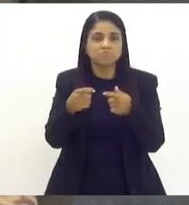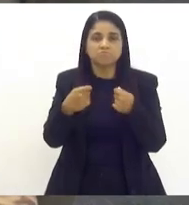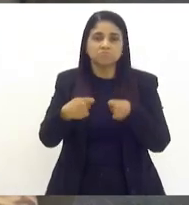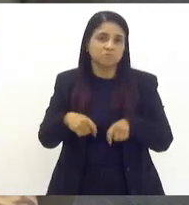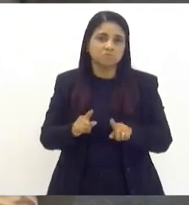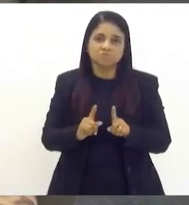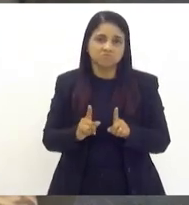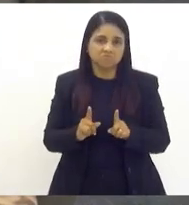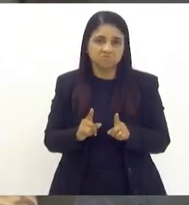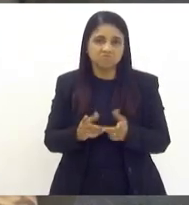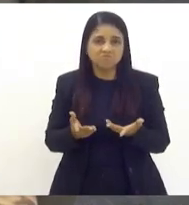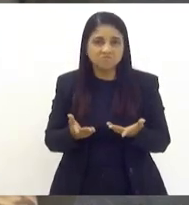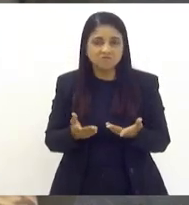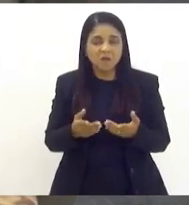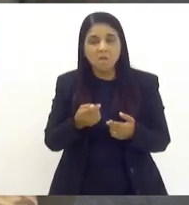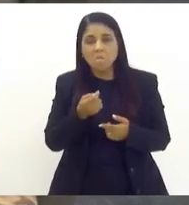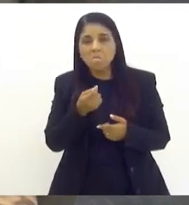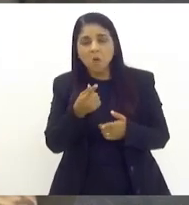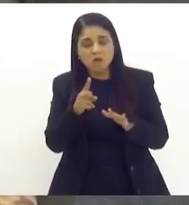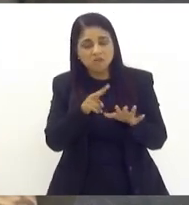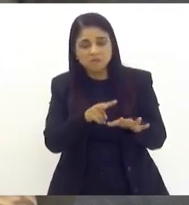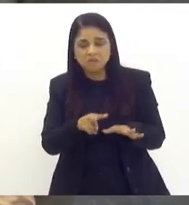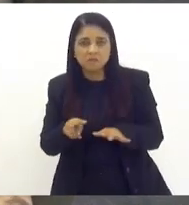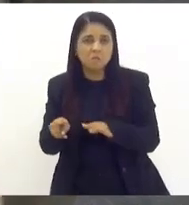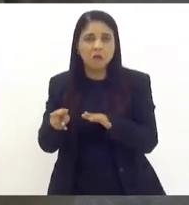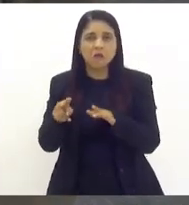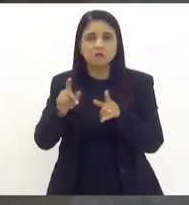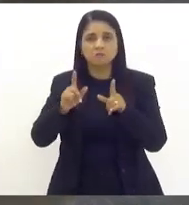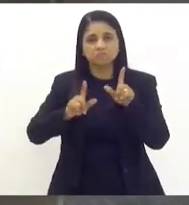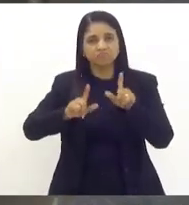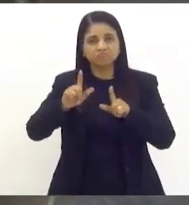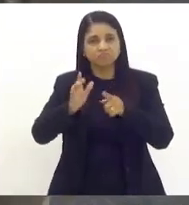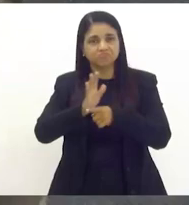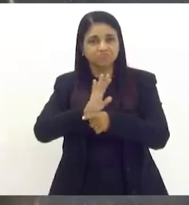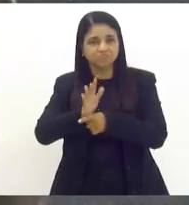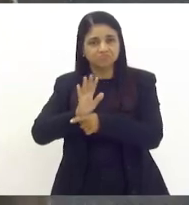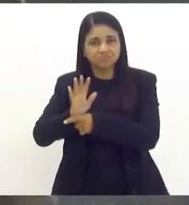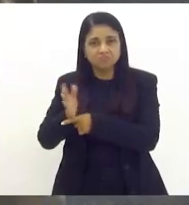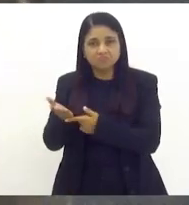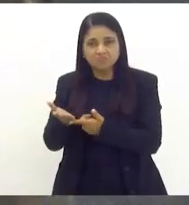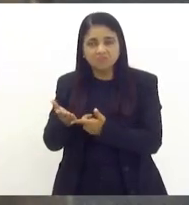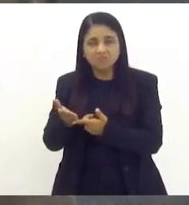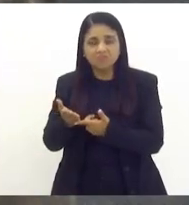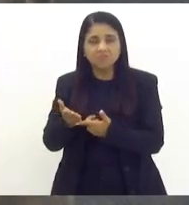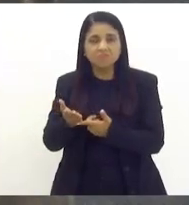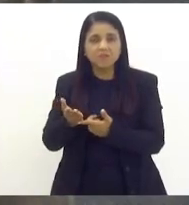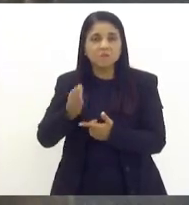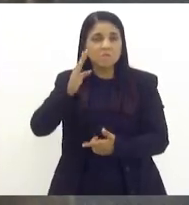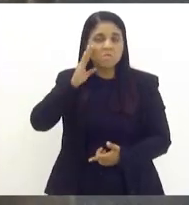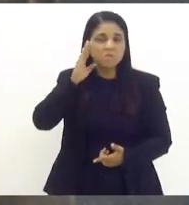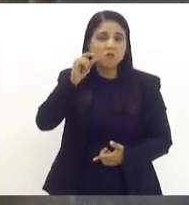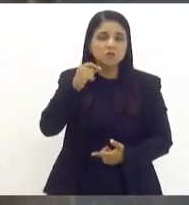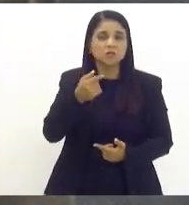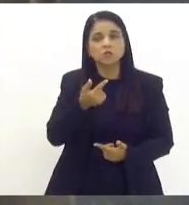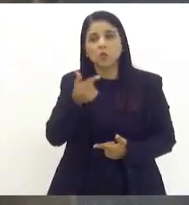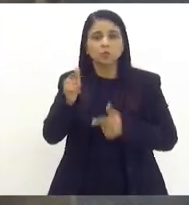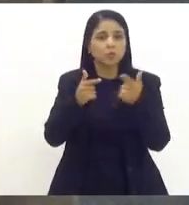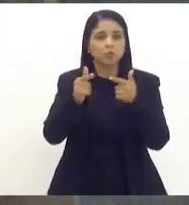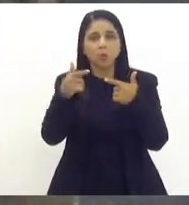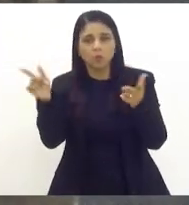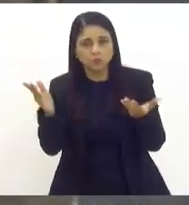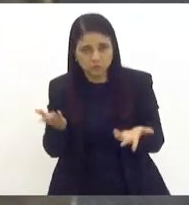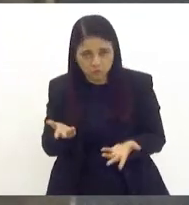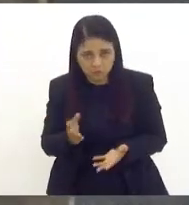ficam poucas semanas inclusive em cartazes porque tem a prioridade dos outros então